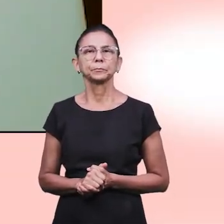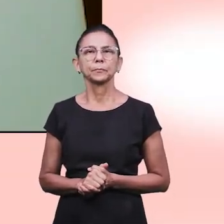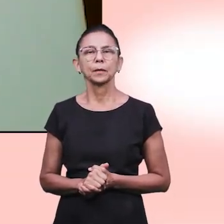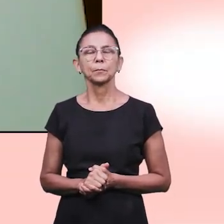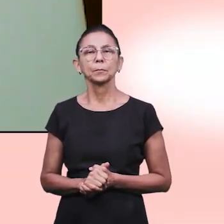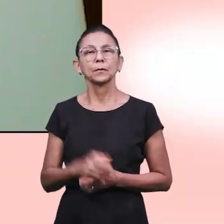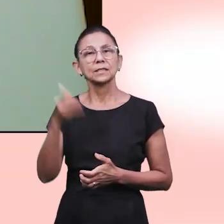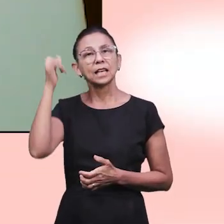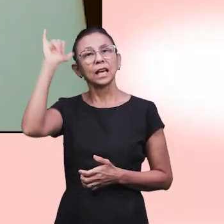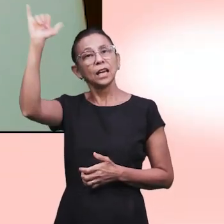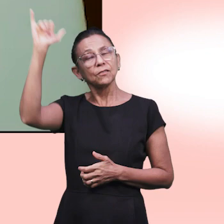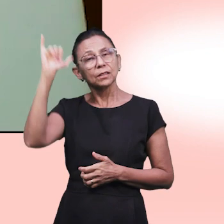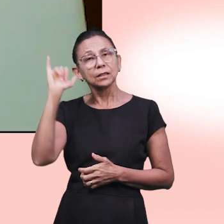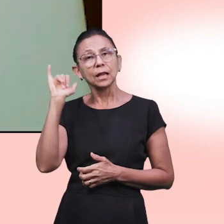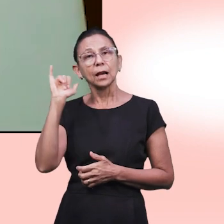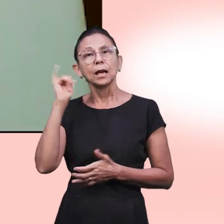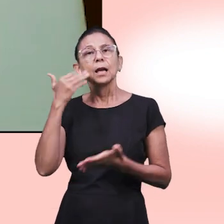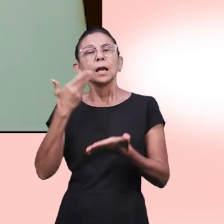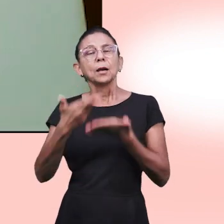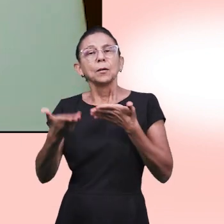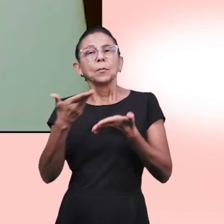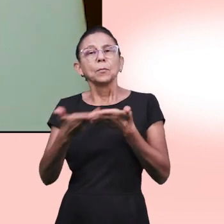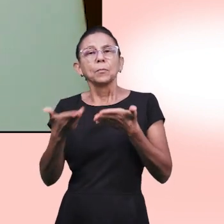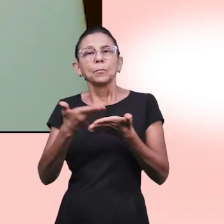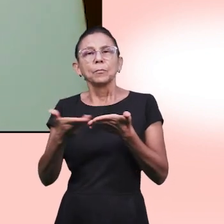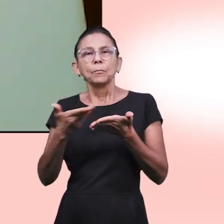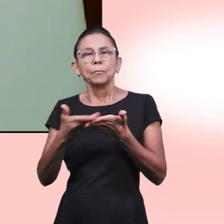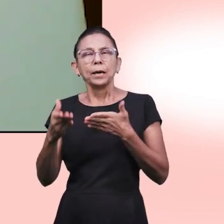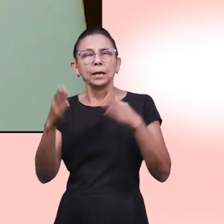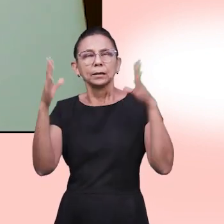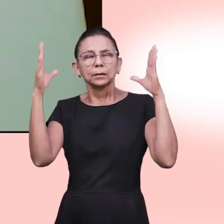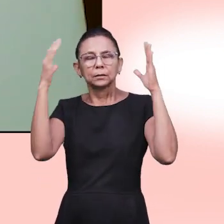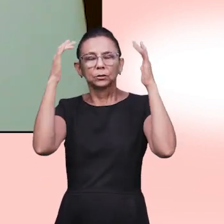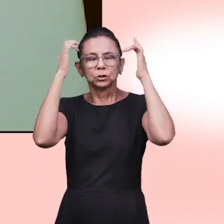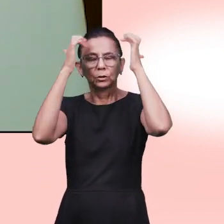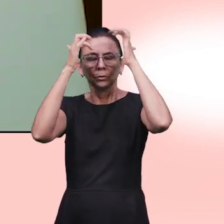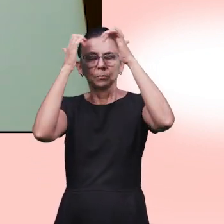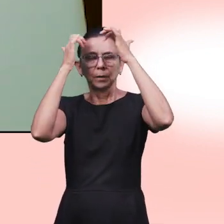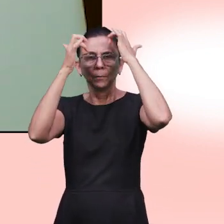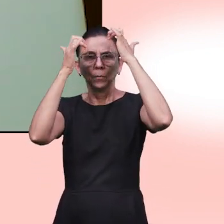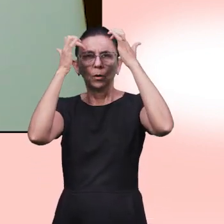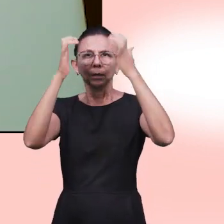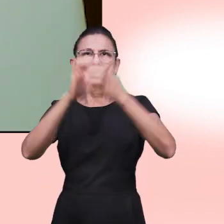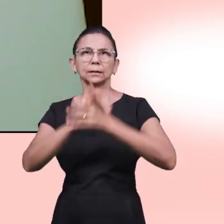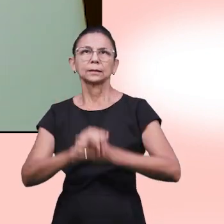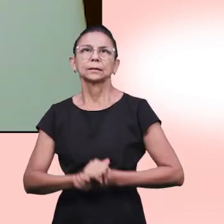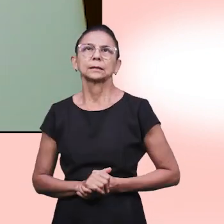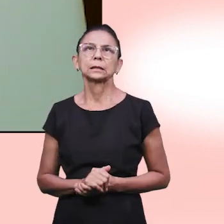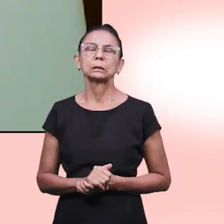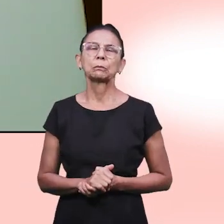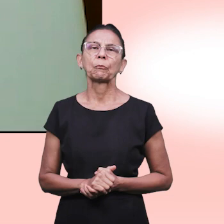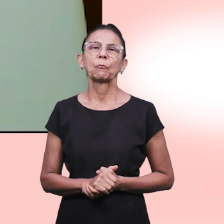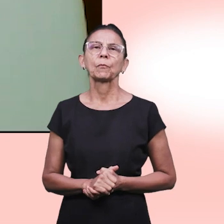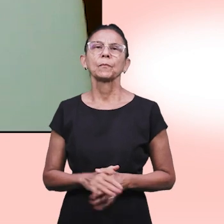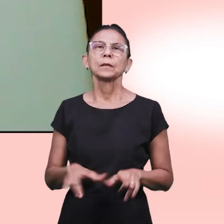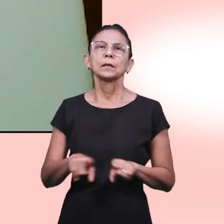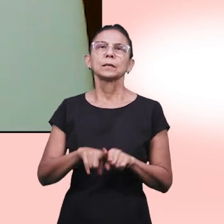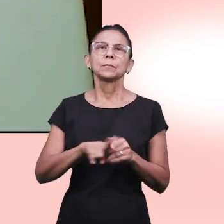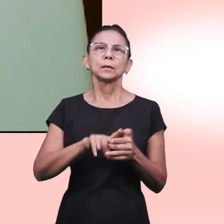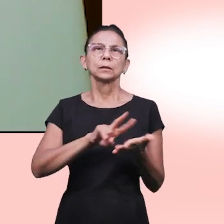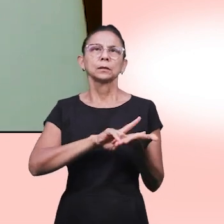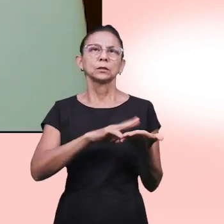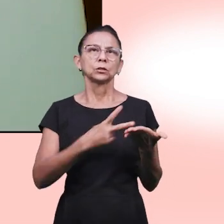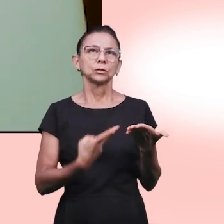a perda de fatos. Atividades manuais também são indicadas, o crochê, o tricô e idiomas, a